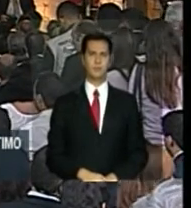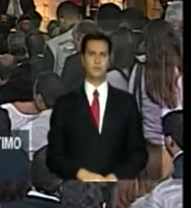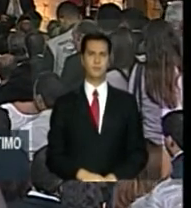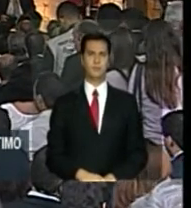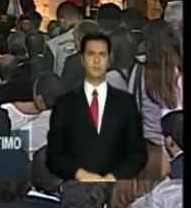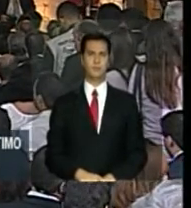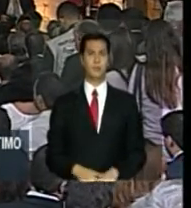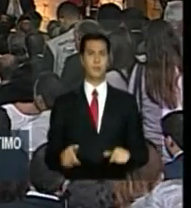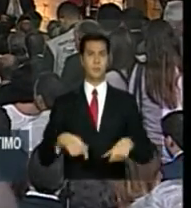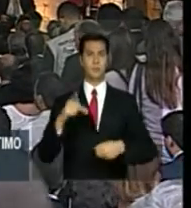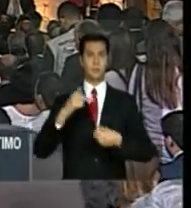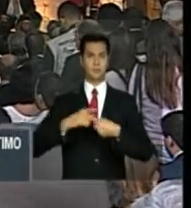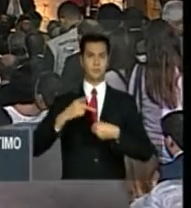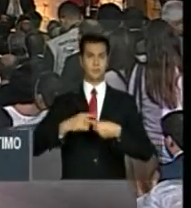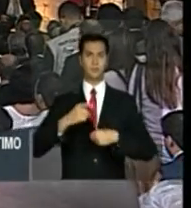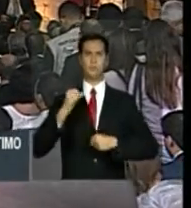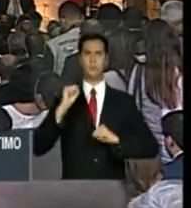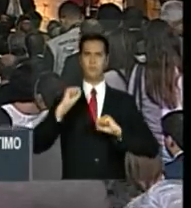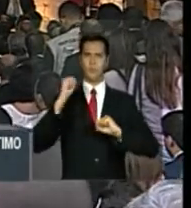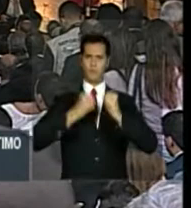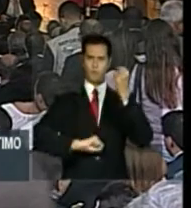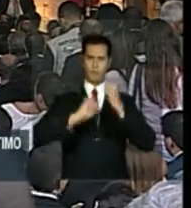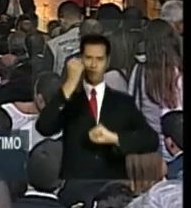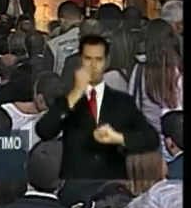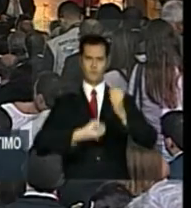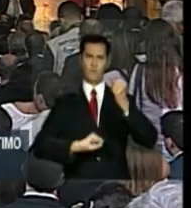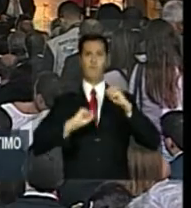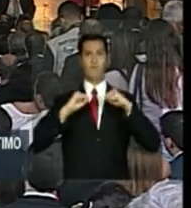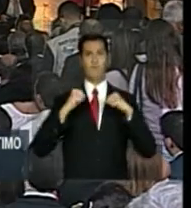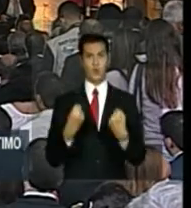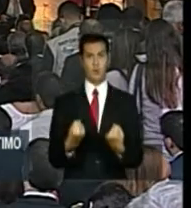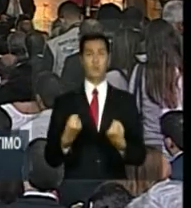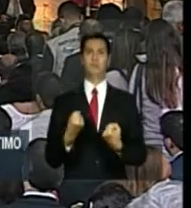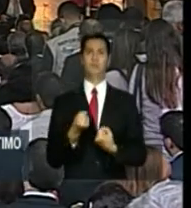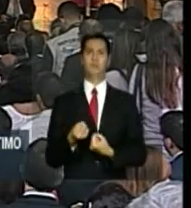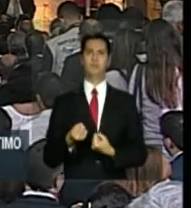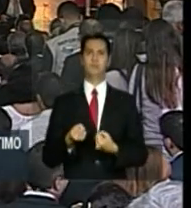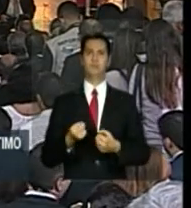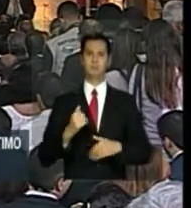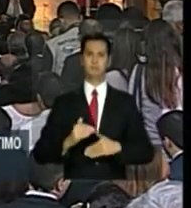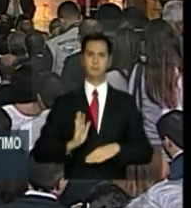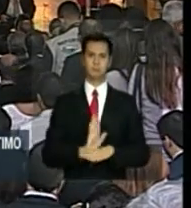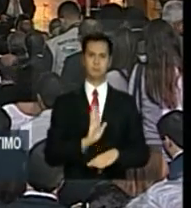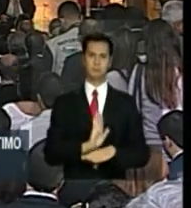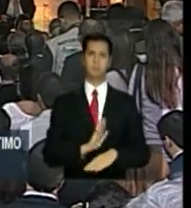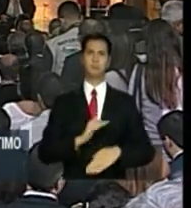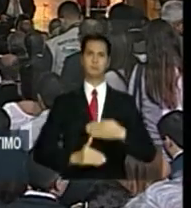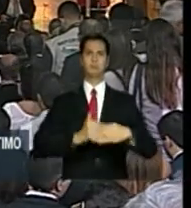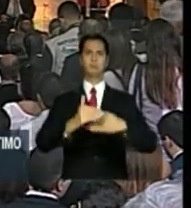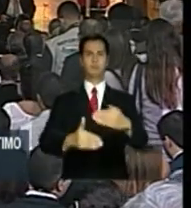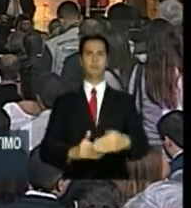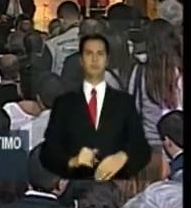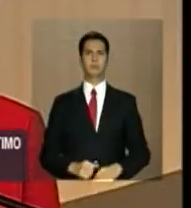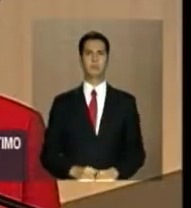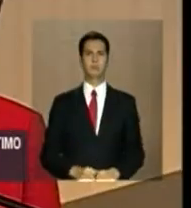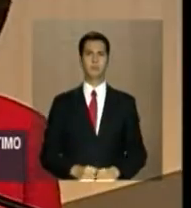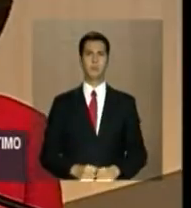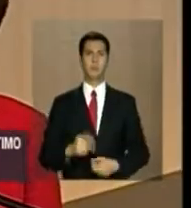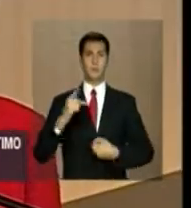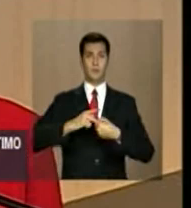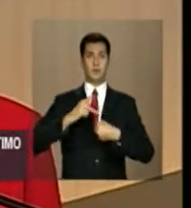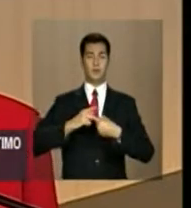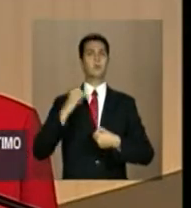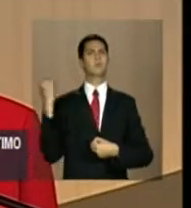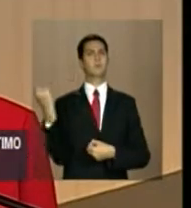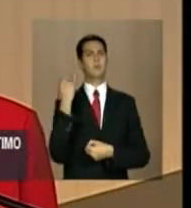incentivadores e, eu diria, puxadores de desenvolvimento. A indústria do petróleo, ela é muito importante para o Brasil, mas